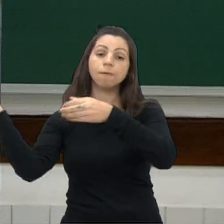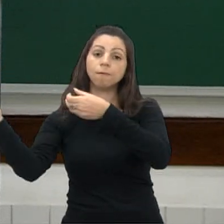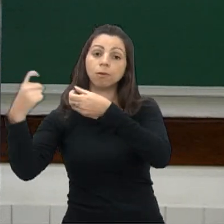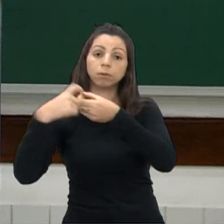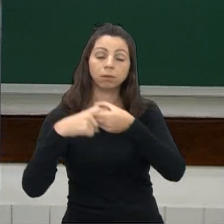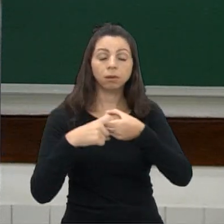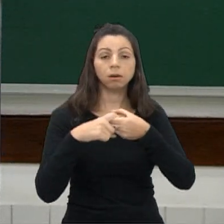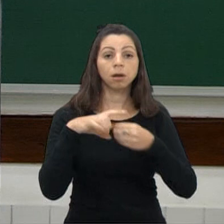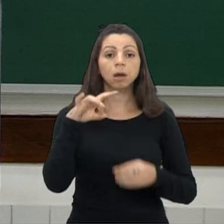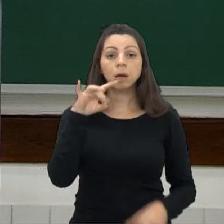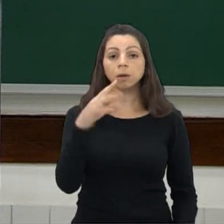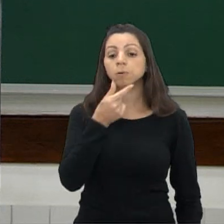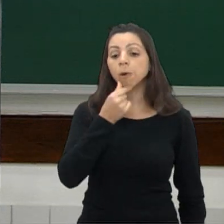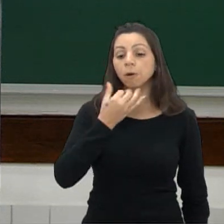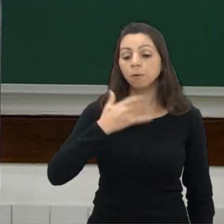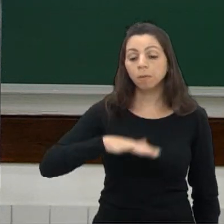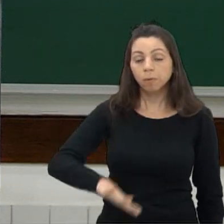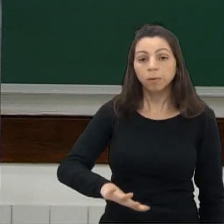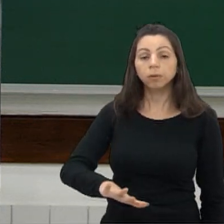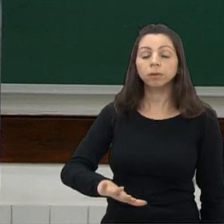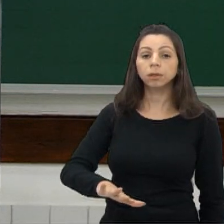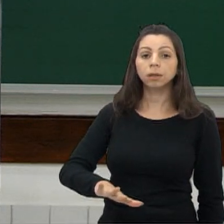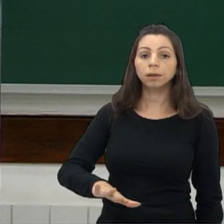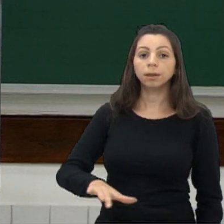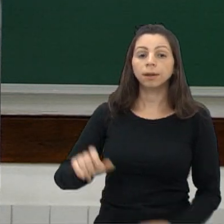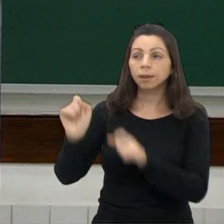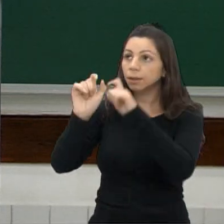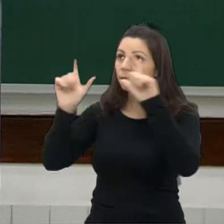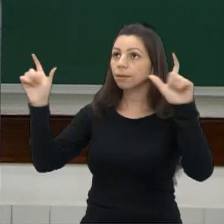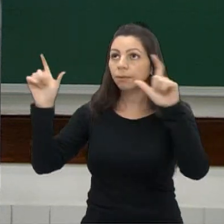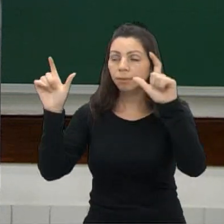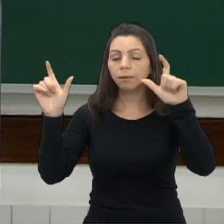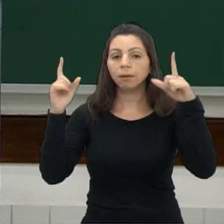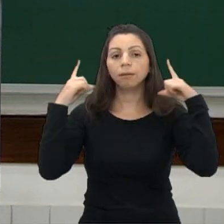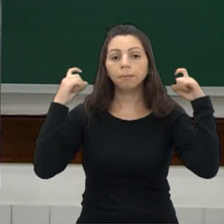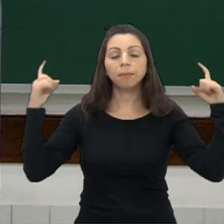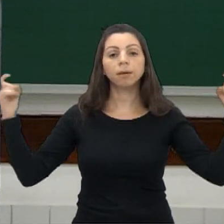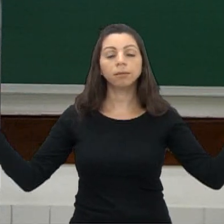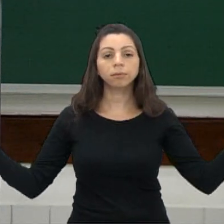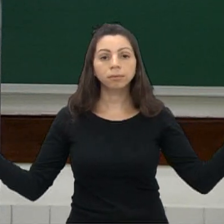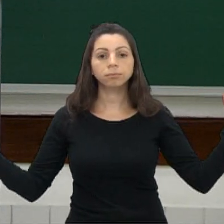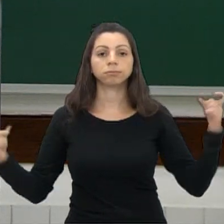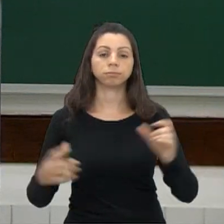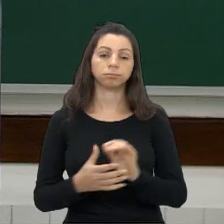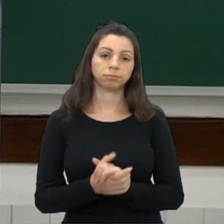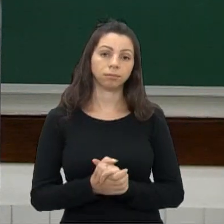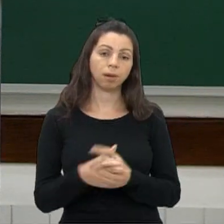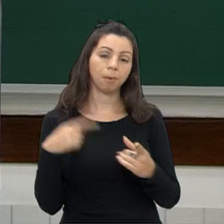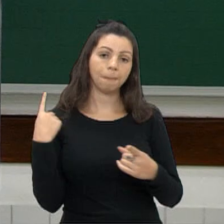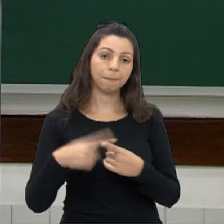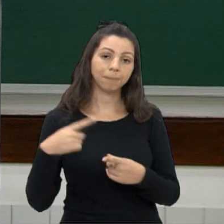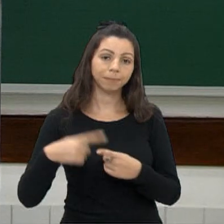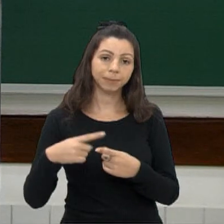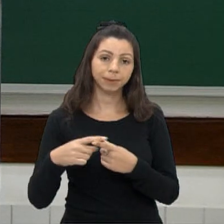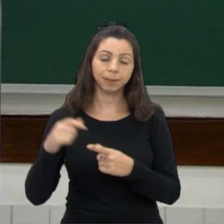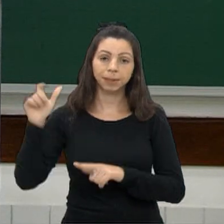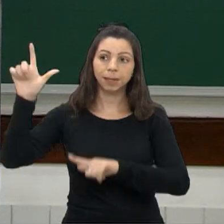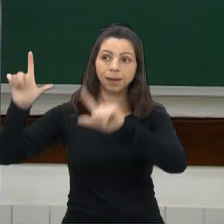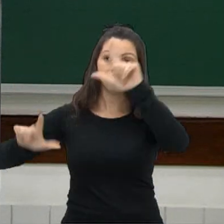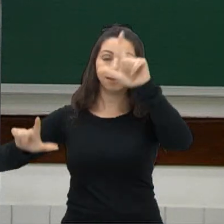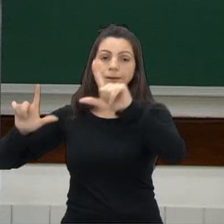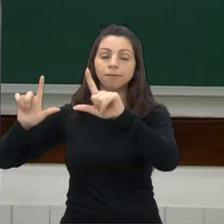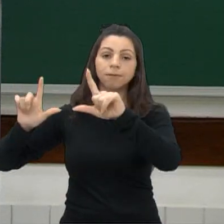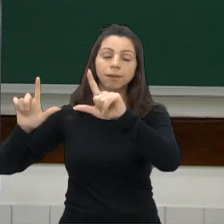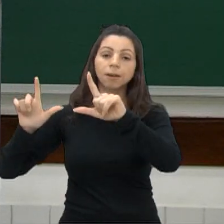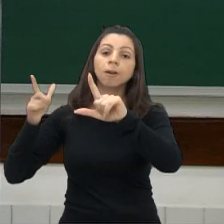atenção na vizinhança, que ele ia ouvir um barulho fora do normal porque a TV estaria voltando aí a